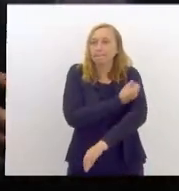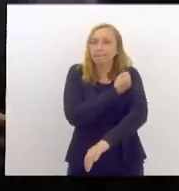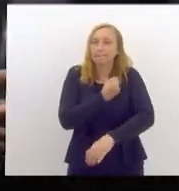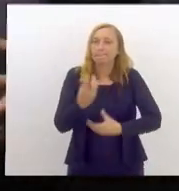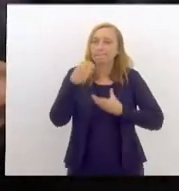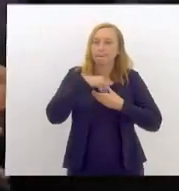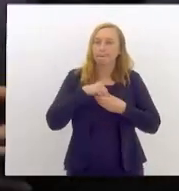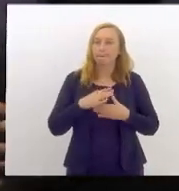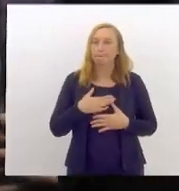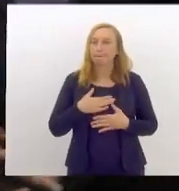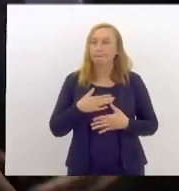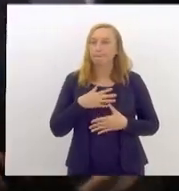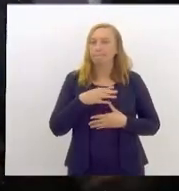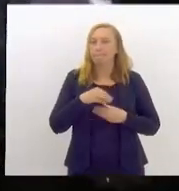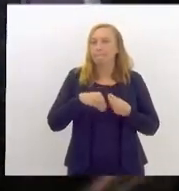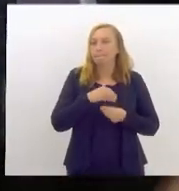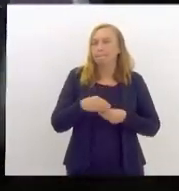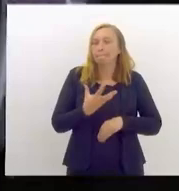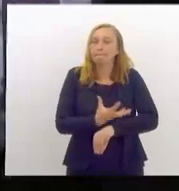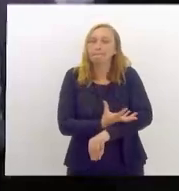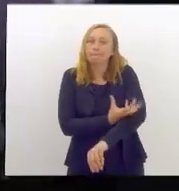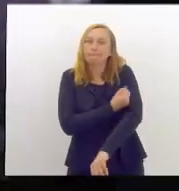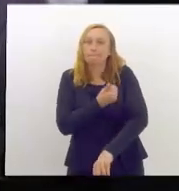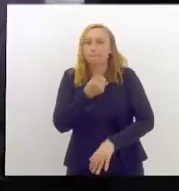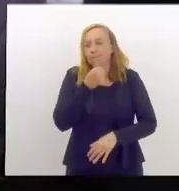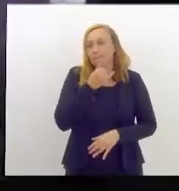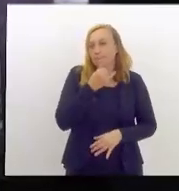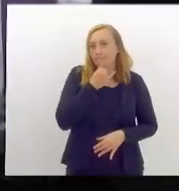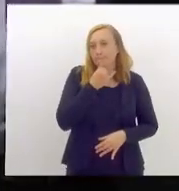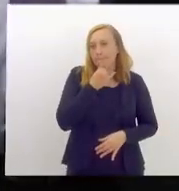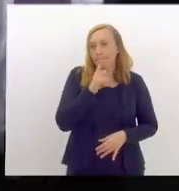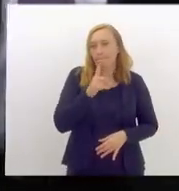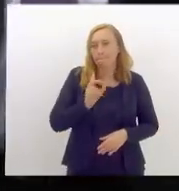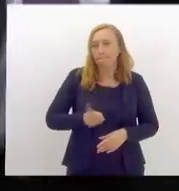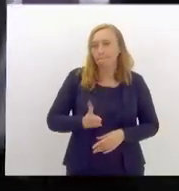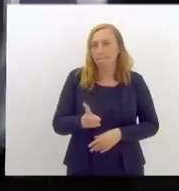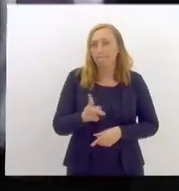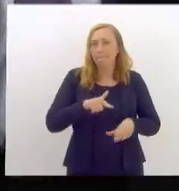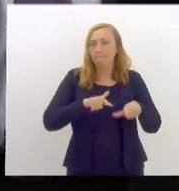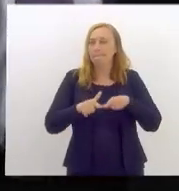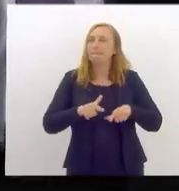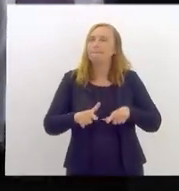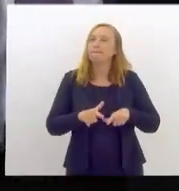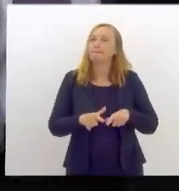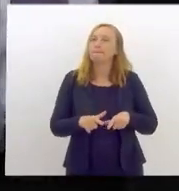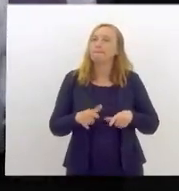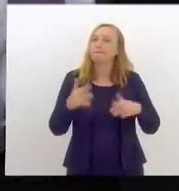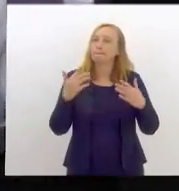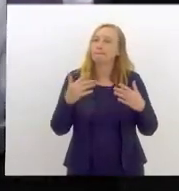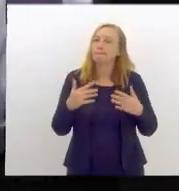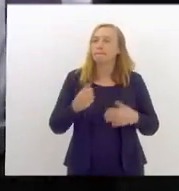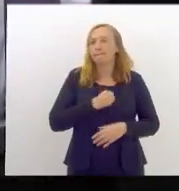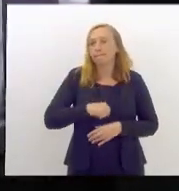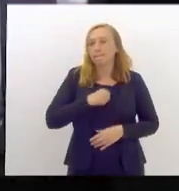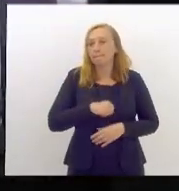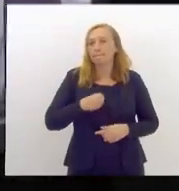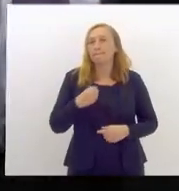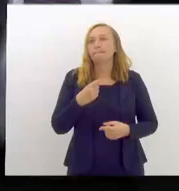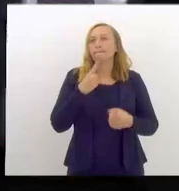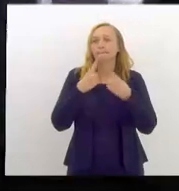conta de mim uma mistura de sentimentos como tristeza por não continuar esse trabalho saudade dos debates